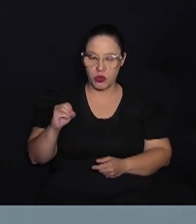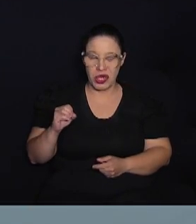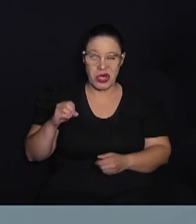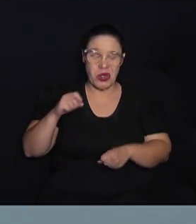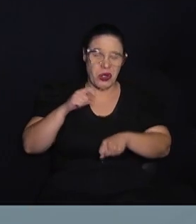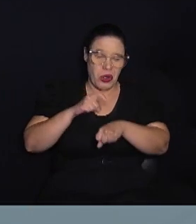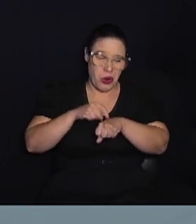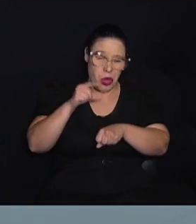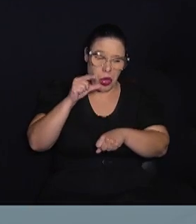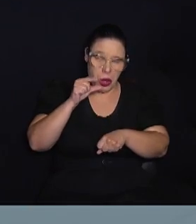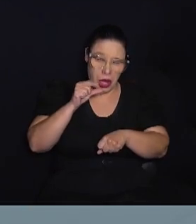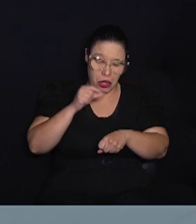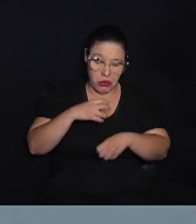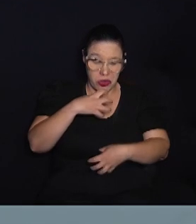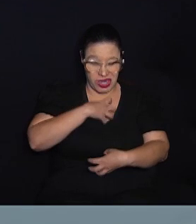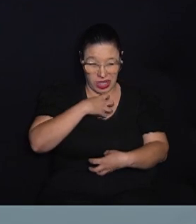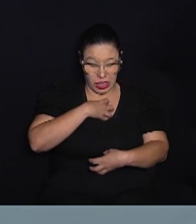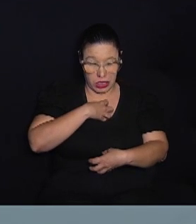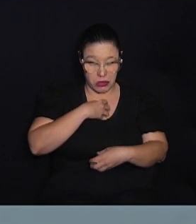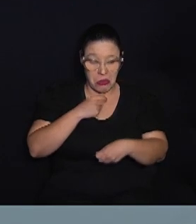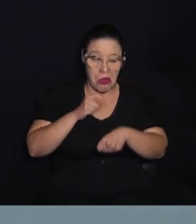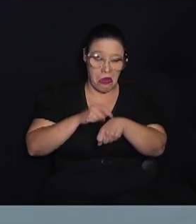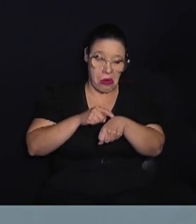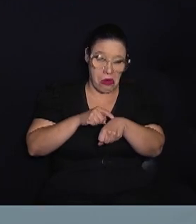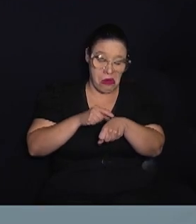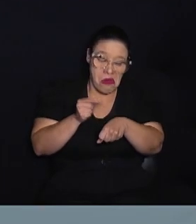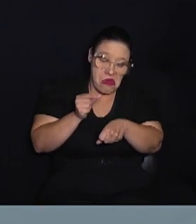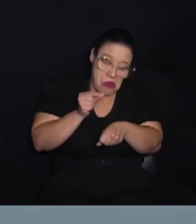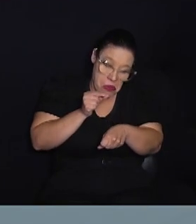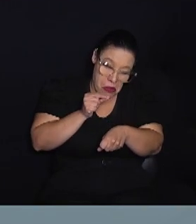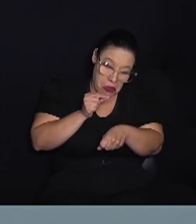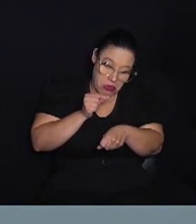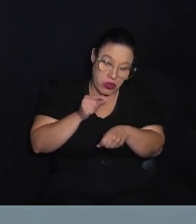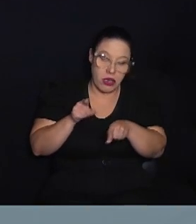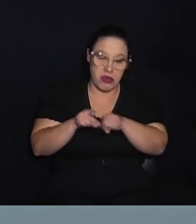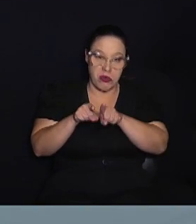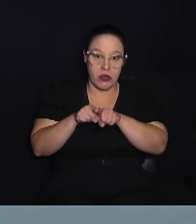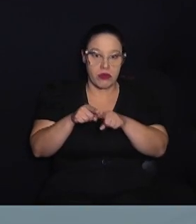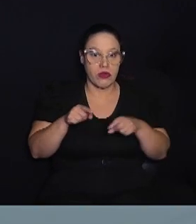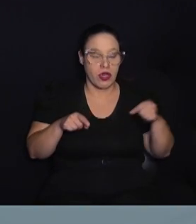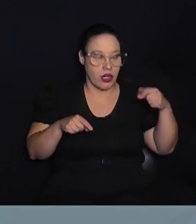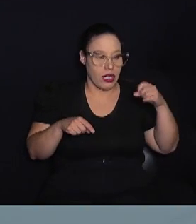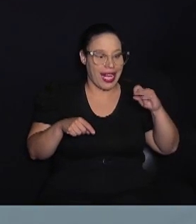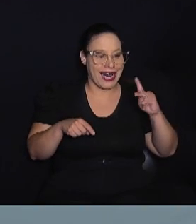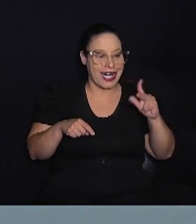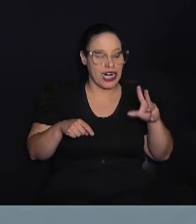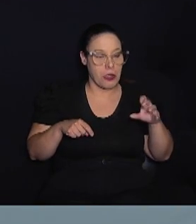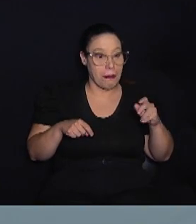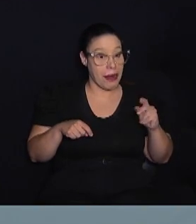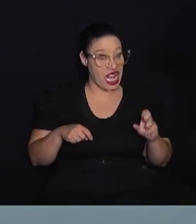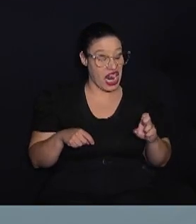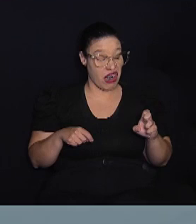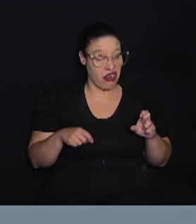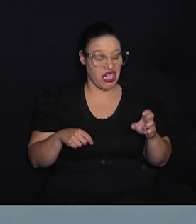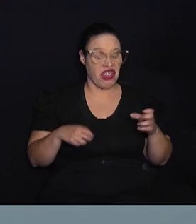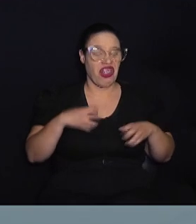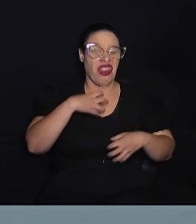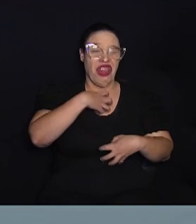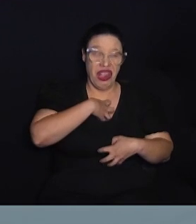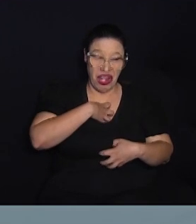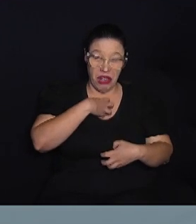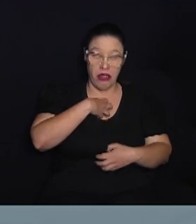intensidade menor dos sintomas e uma duração um pouco menor também já a gripe ela é mais